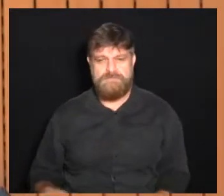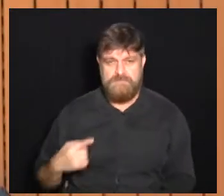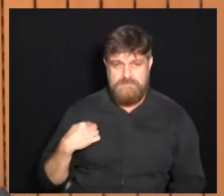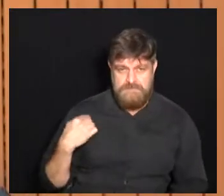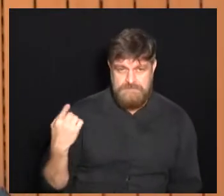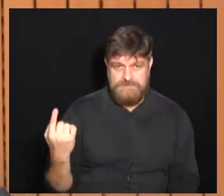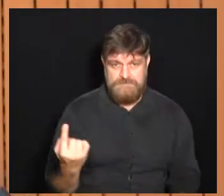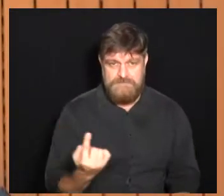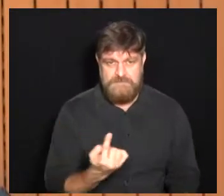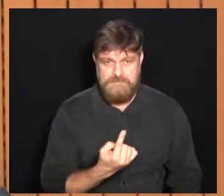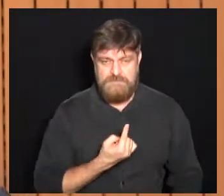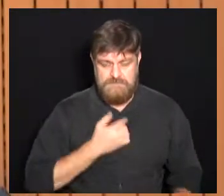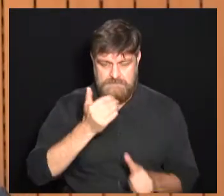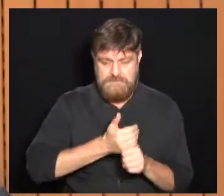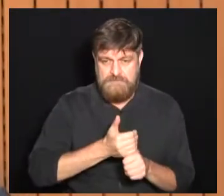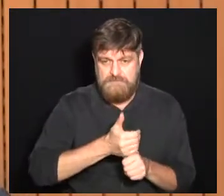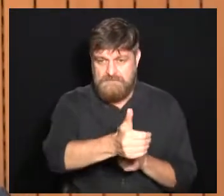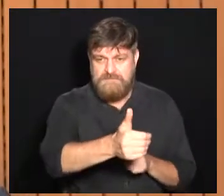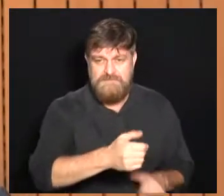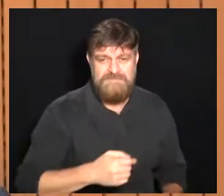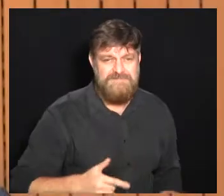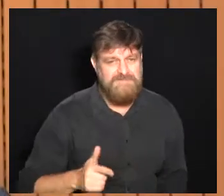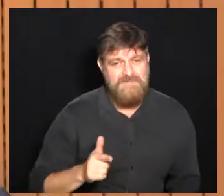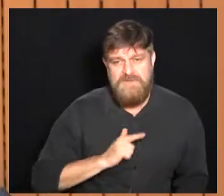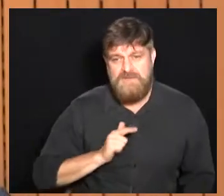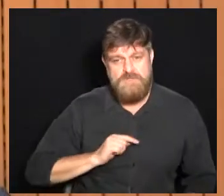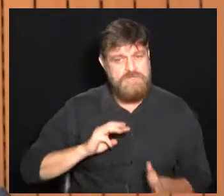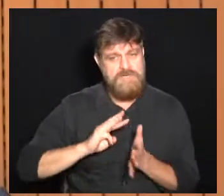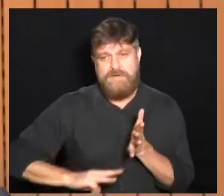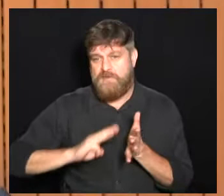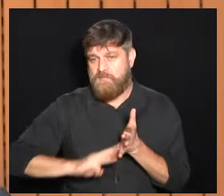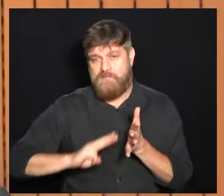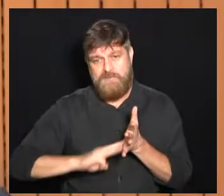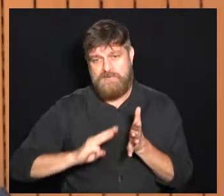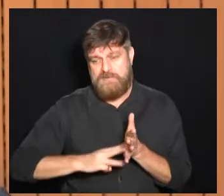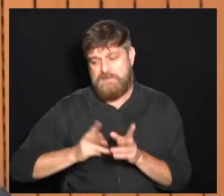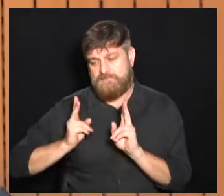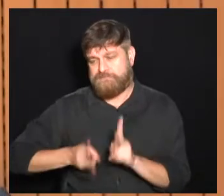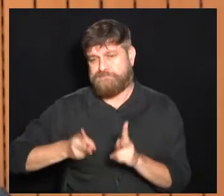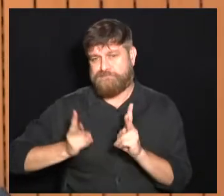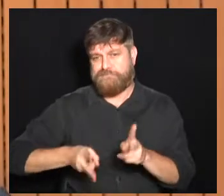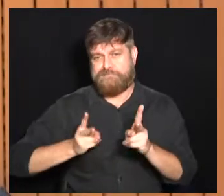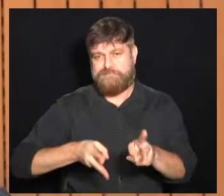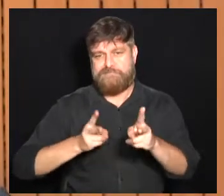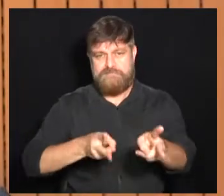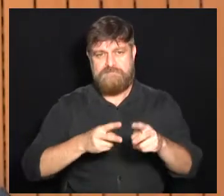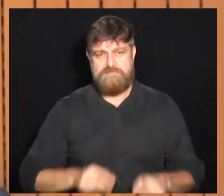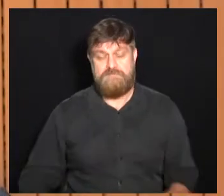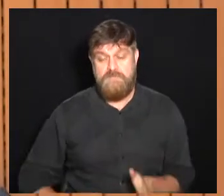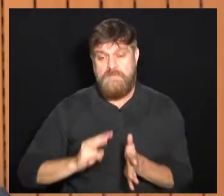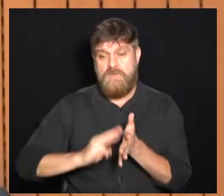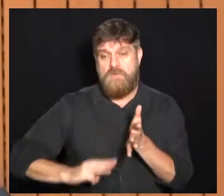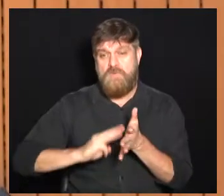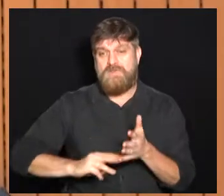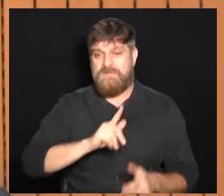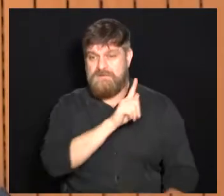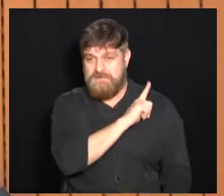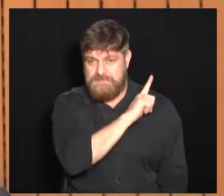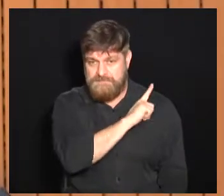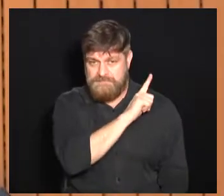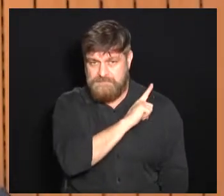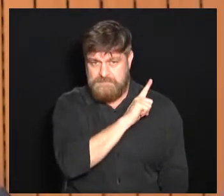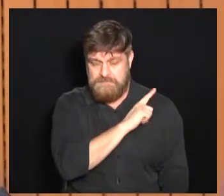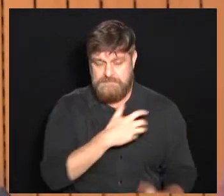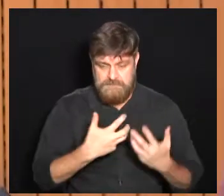quando nós assumimos, nós herdamos esse modelo de gestão. Mas esse modelo de gestão, ele tem